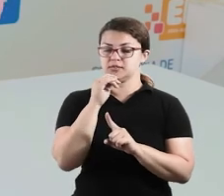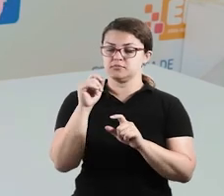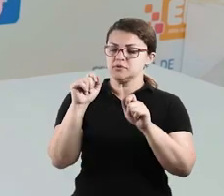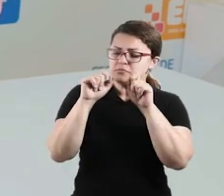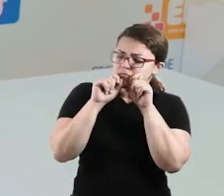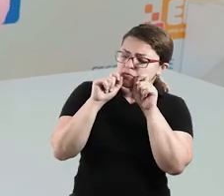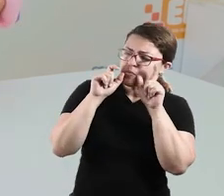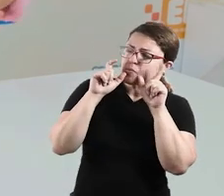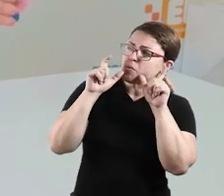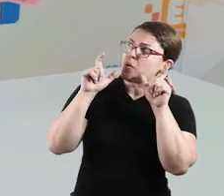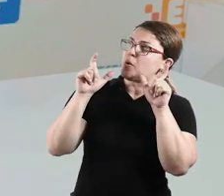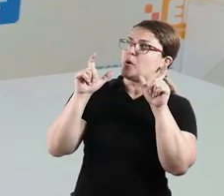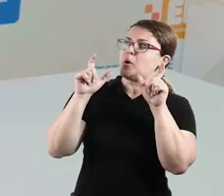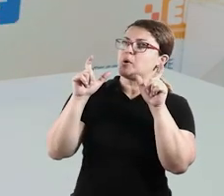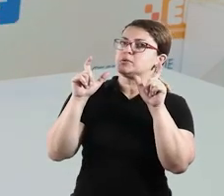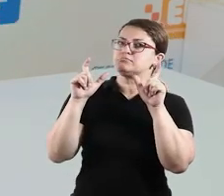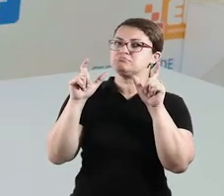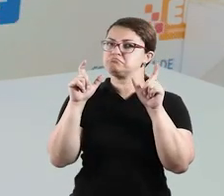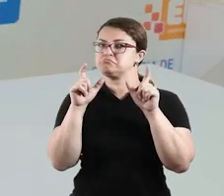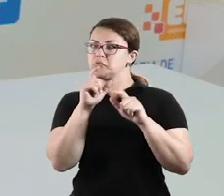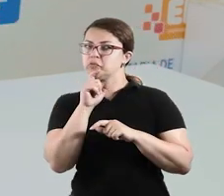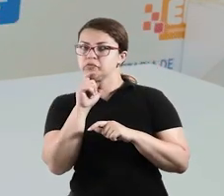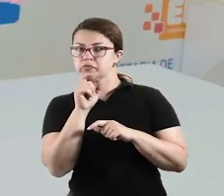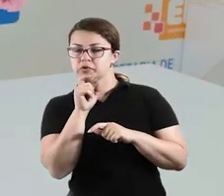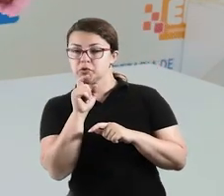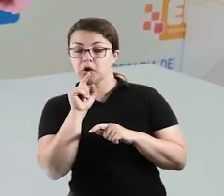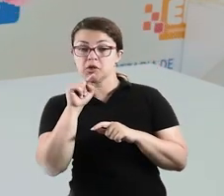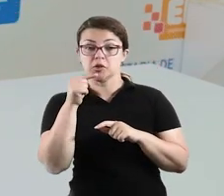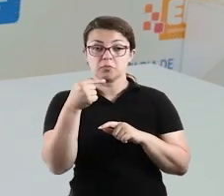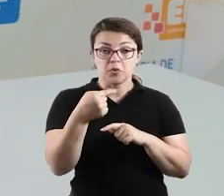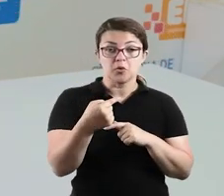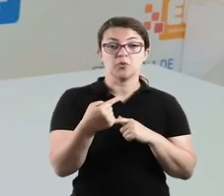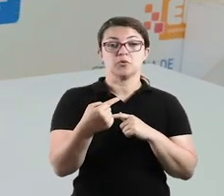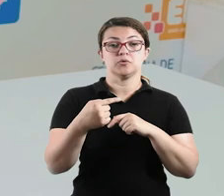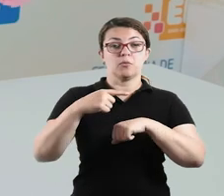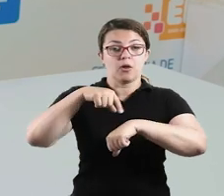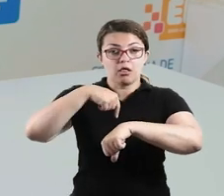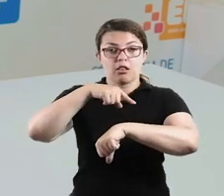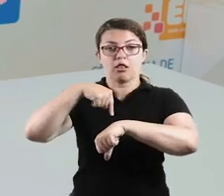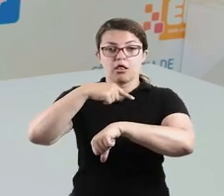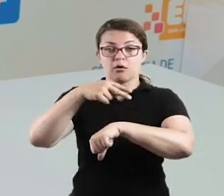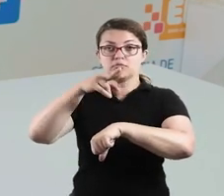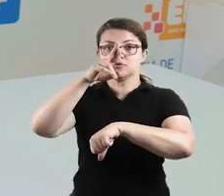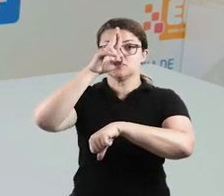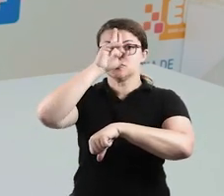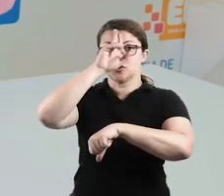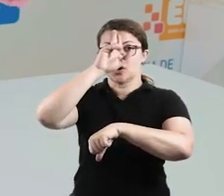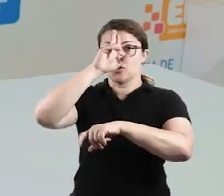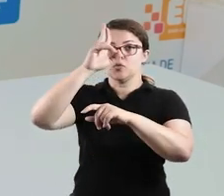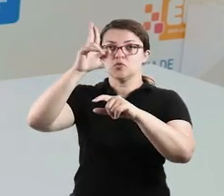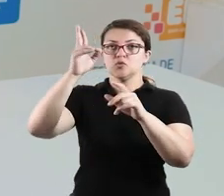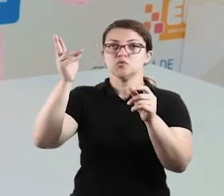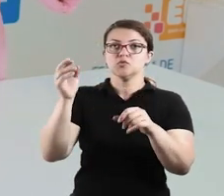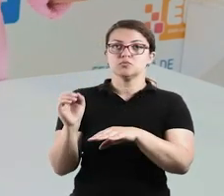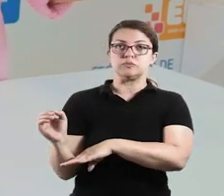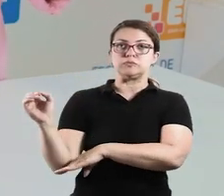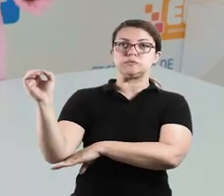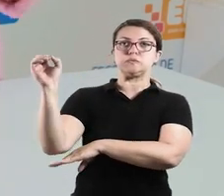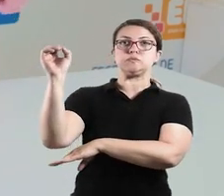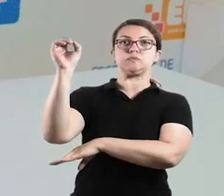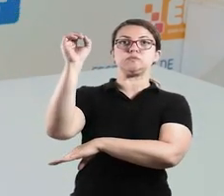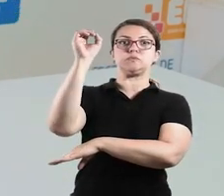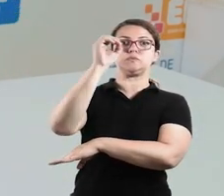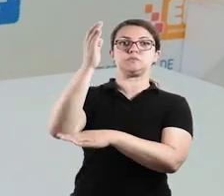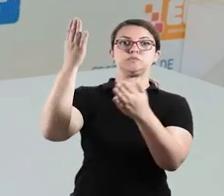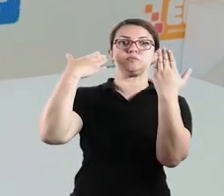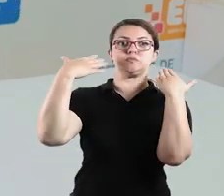com uma temperatura mais baixa e vai se elevando, e você pode chegar ao meio-dia com uma temperatura alta. Então, o que a Maju fez foi